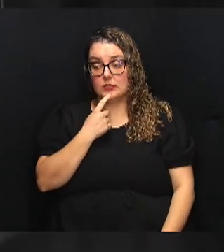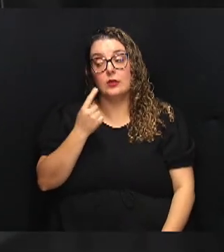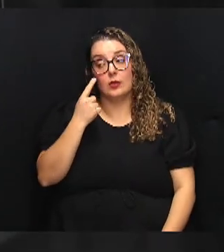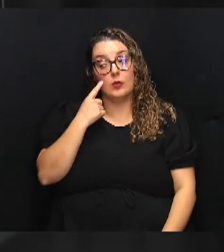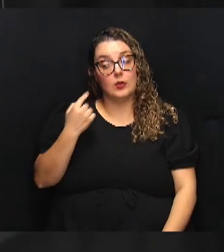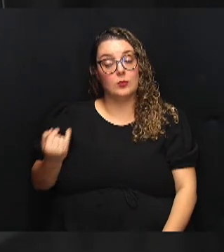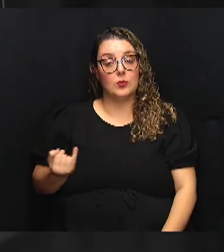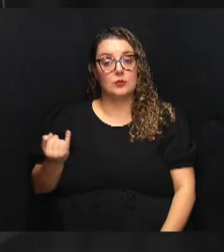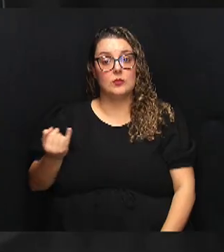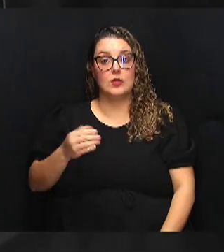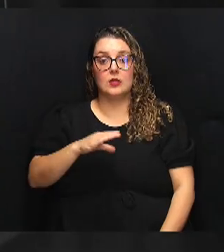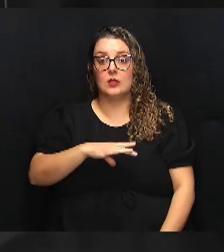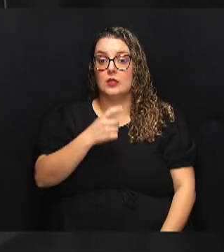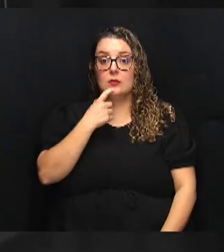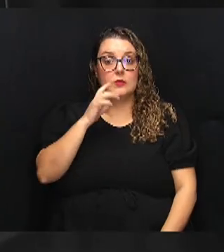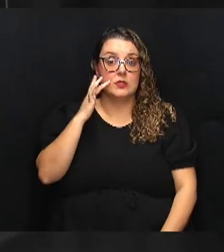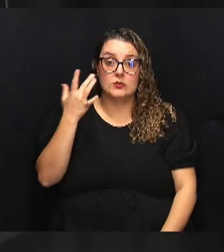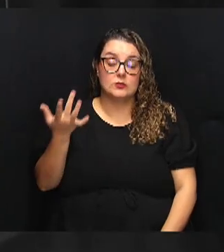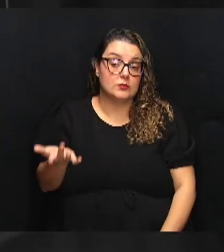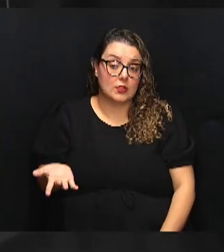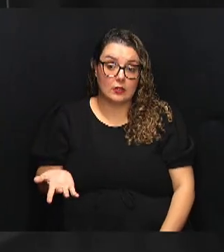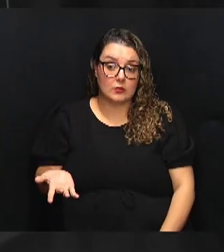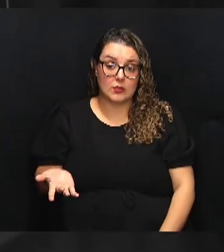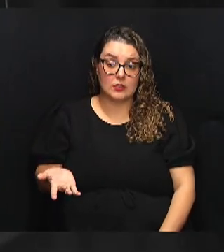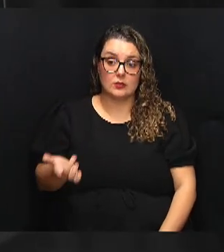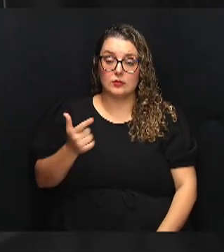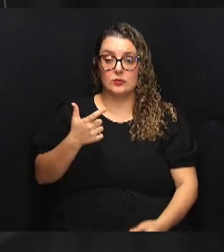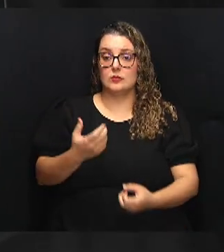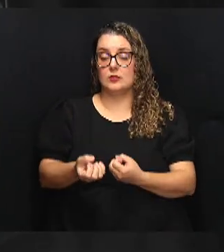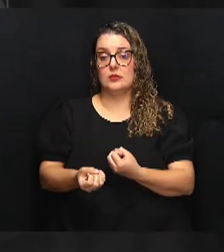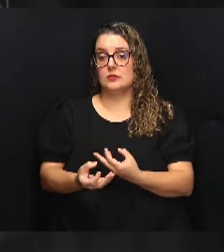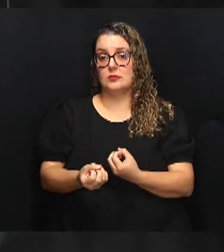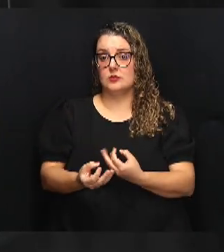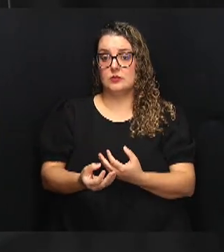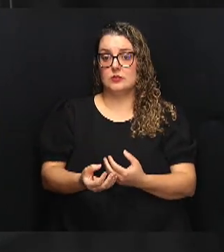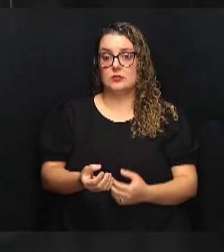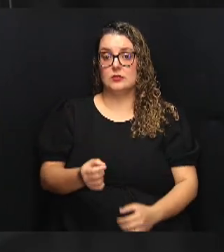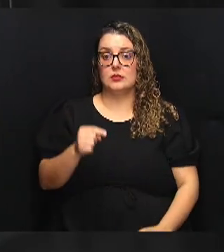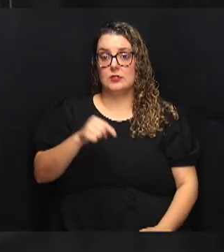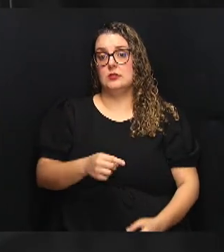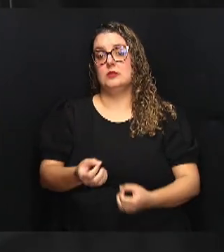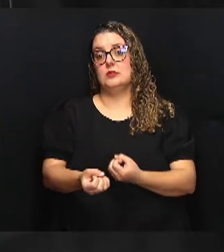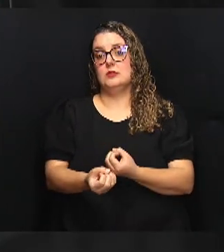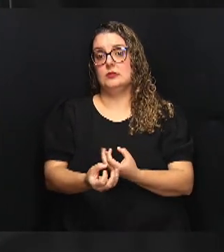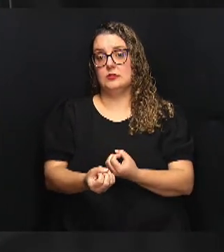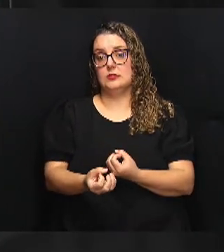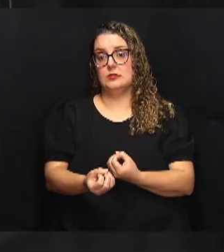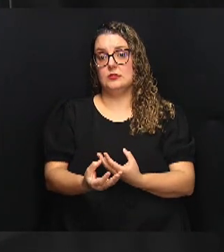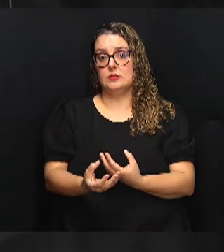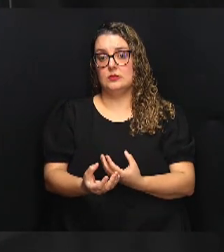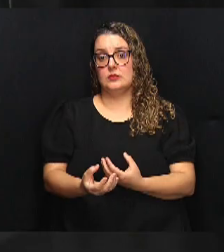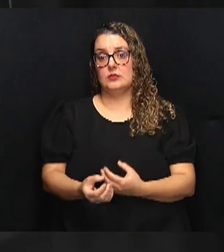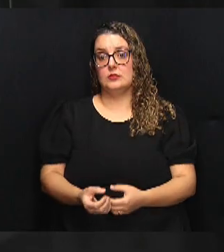interessante. Campinas não sabe, né? Não tem essa informação. Essa informação ela fica em posse da Secretaria do Estado.